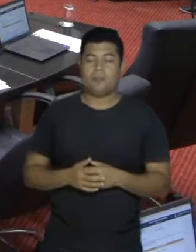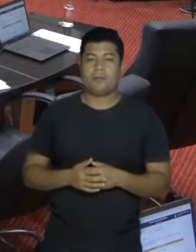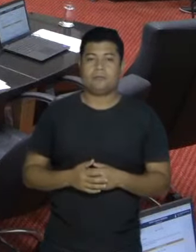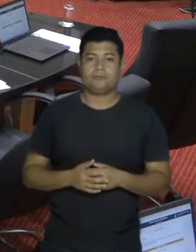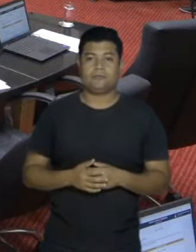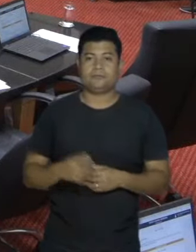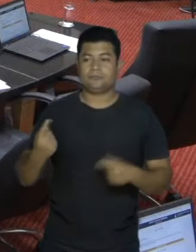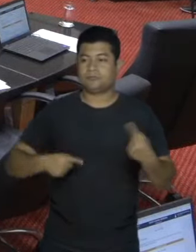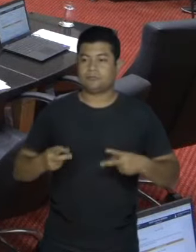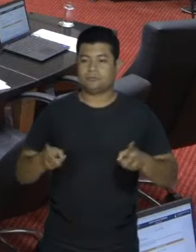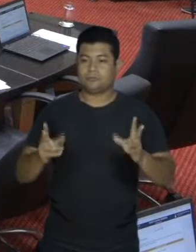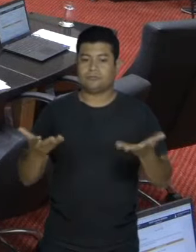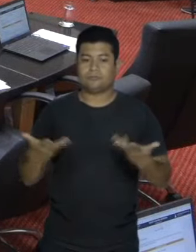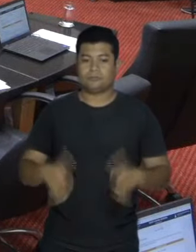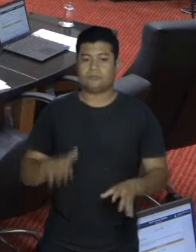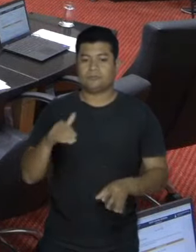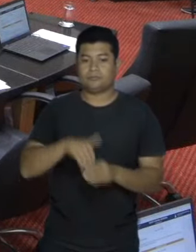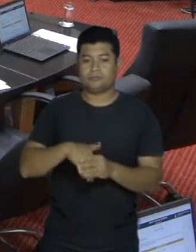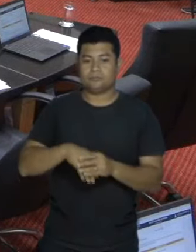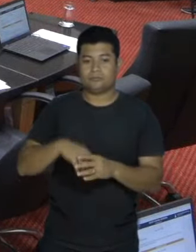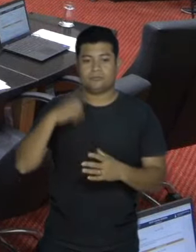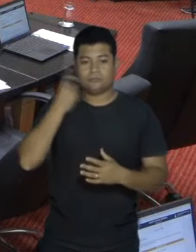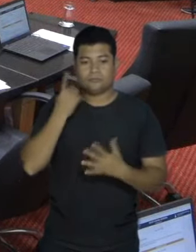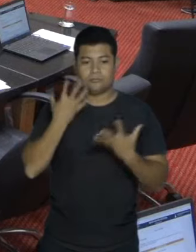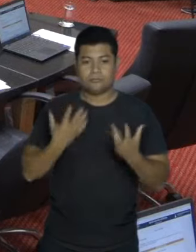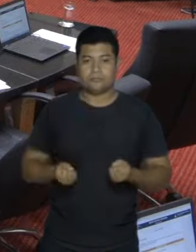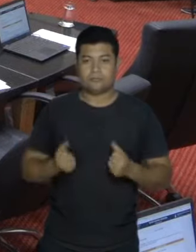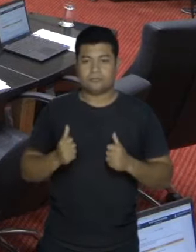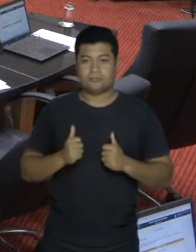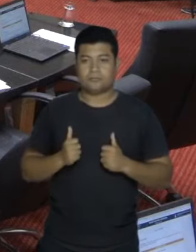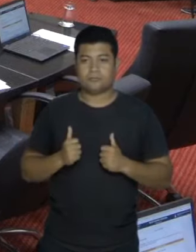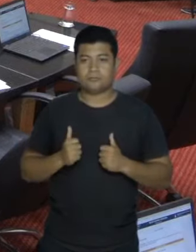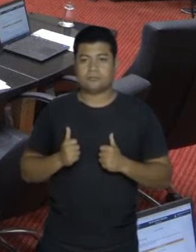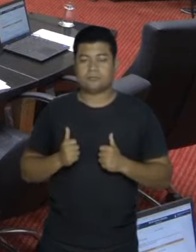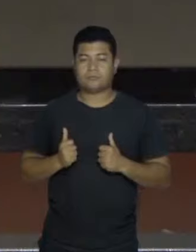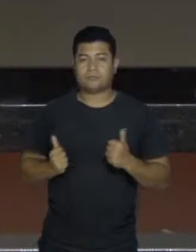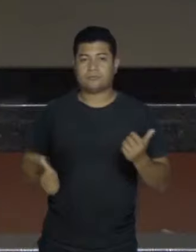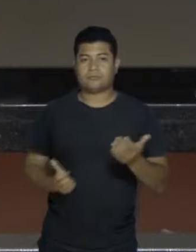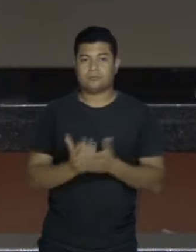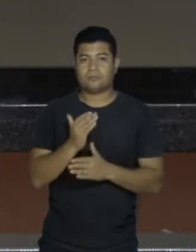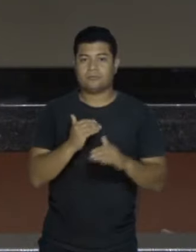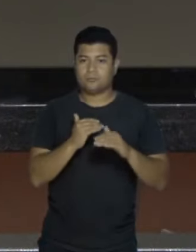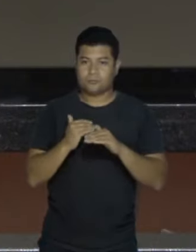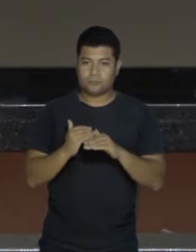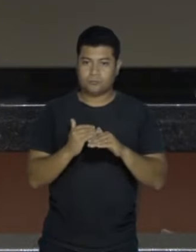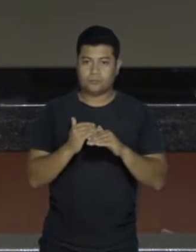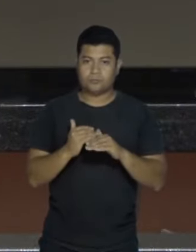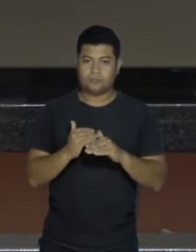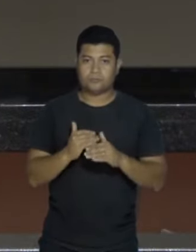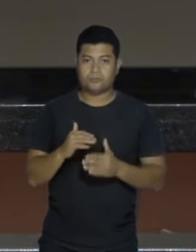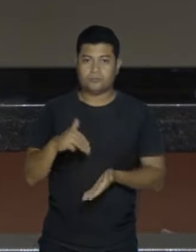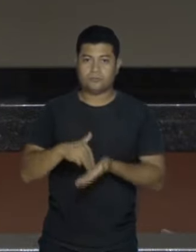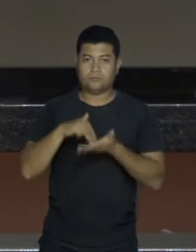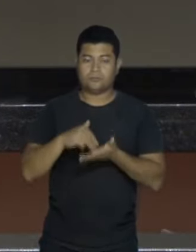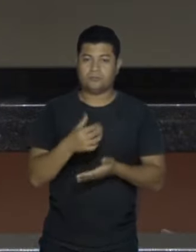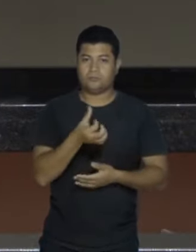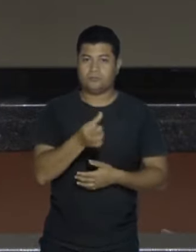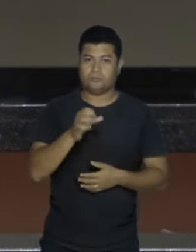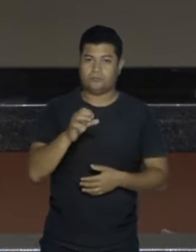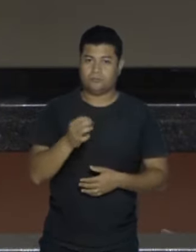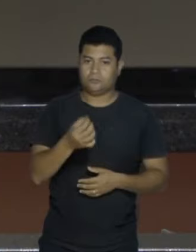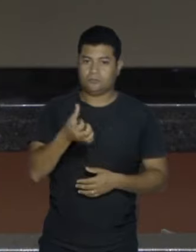mais Quem Queira discutir em votação deputados que aprovam permanência como se encontra aprovado por unanimidade Moção 606